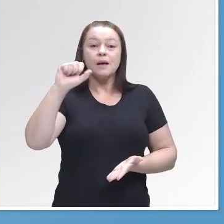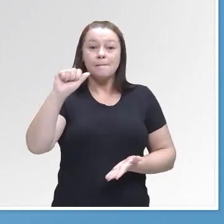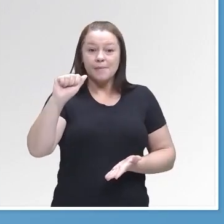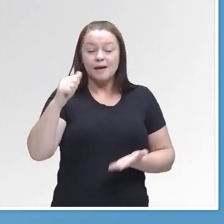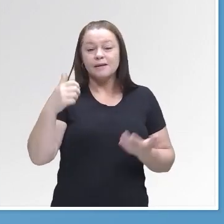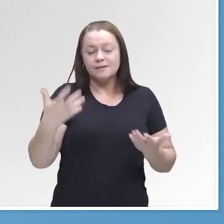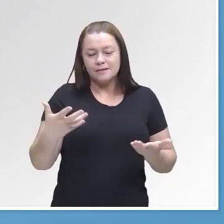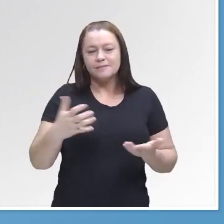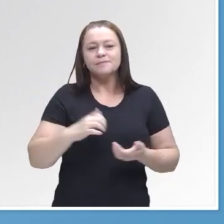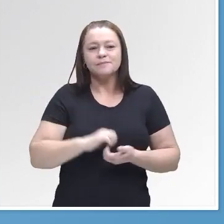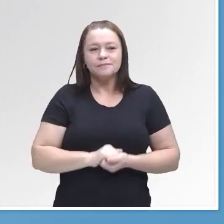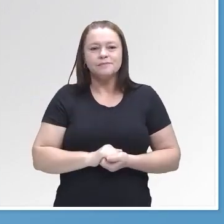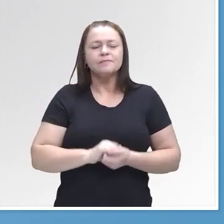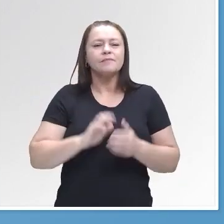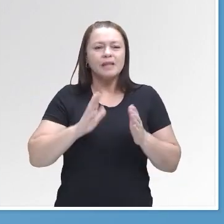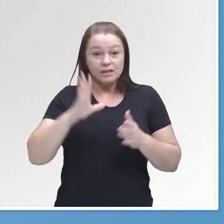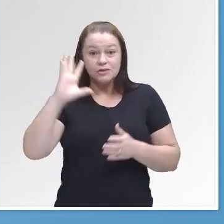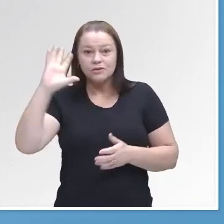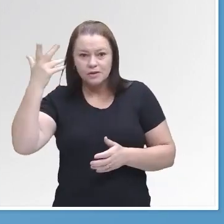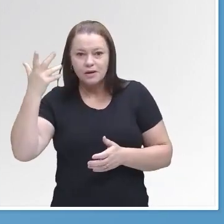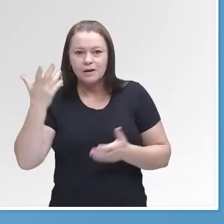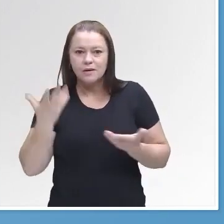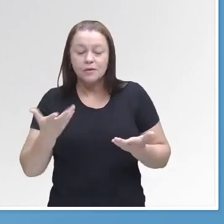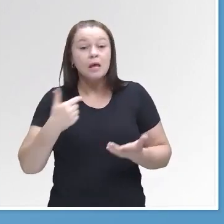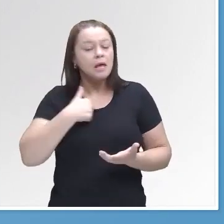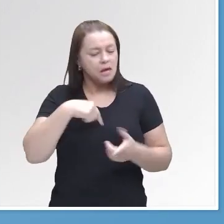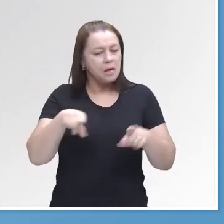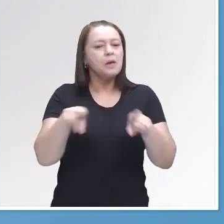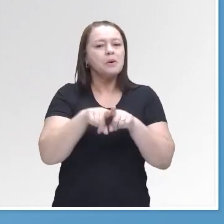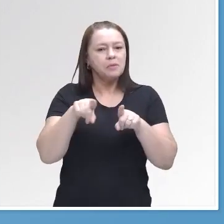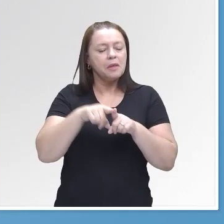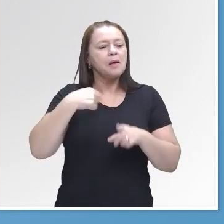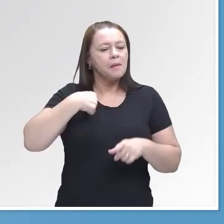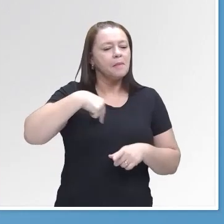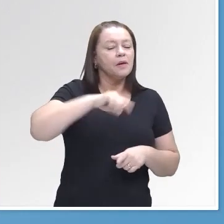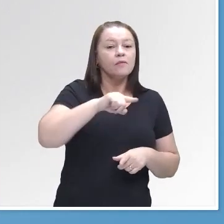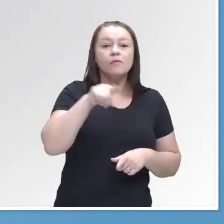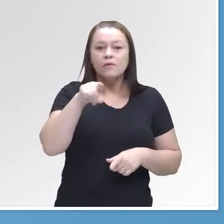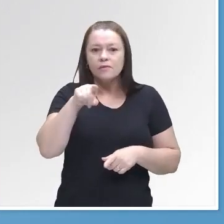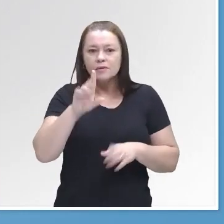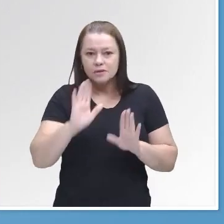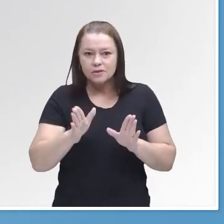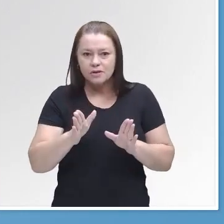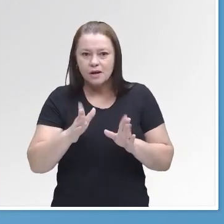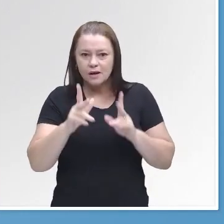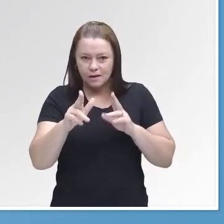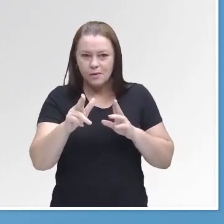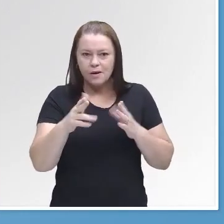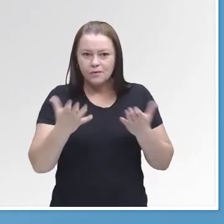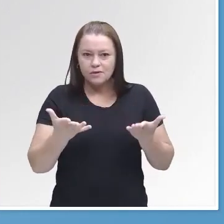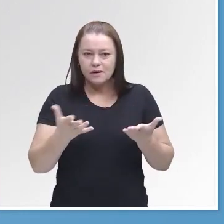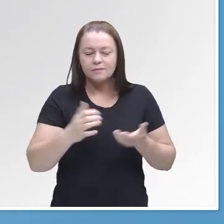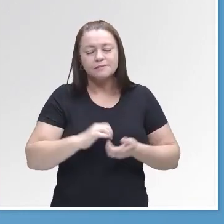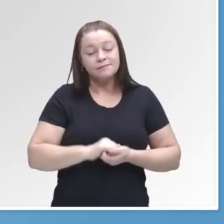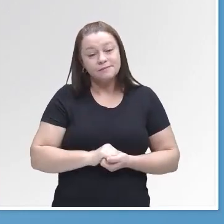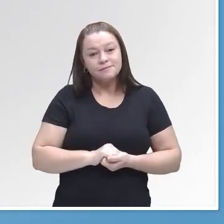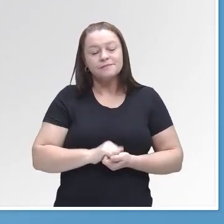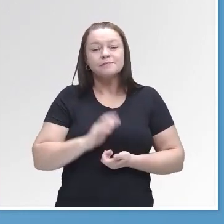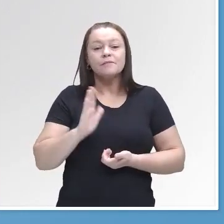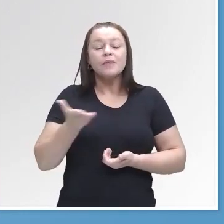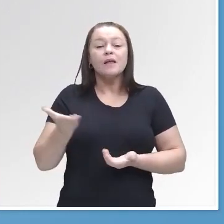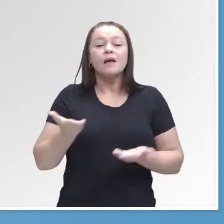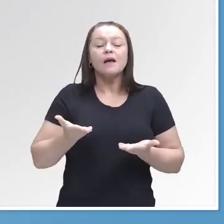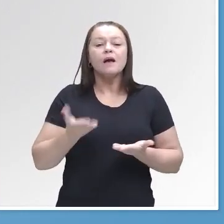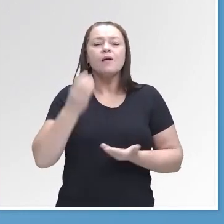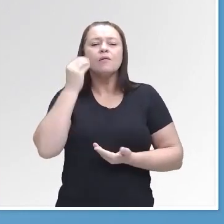Muitas vezes já aconteceu isso com a professora Edla também. E com você, já aconteceu? Vamos agora,